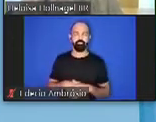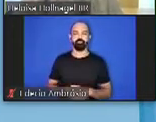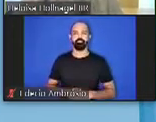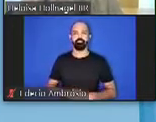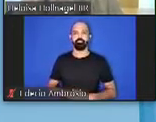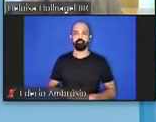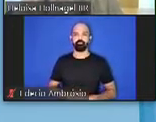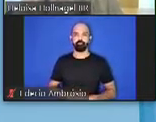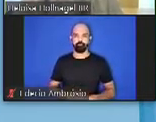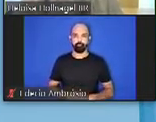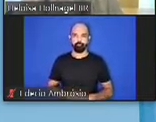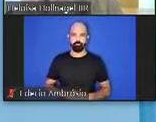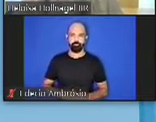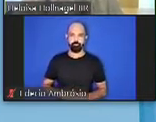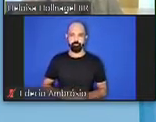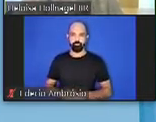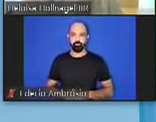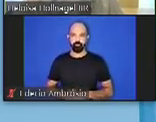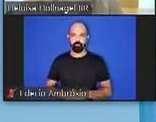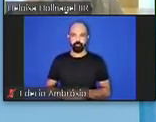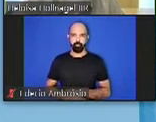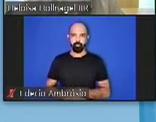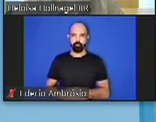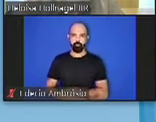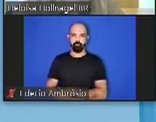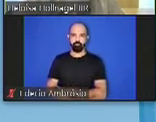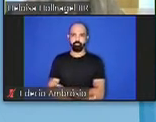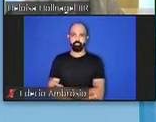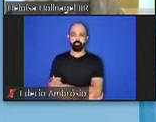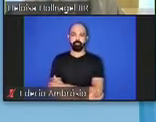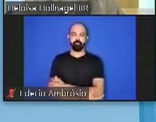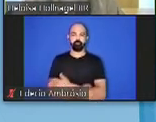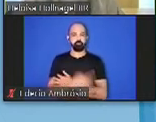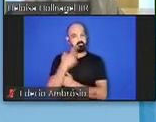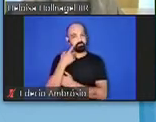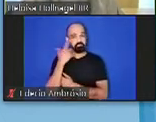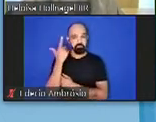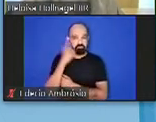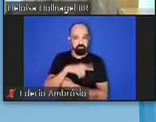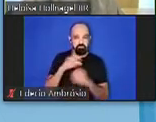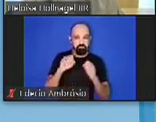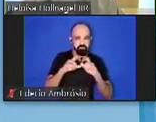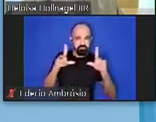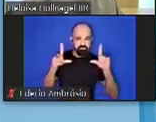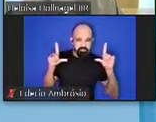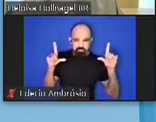Ver se tem grid video, se eu consigo ver alguma coisa aqui.